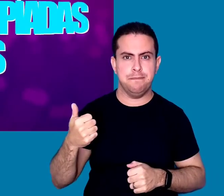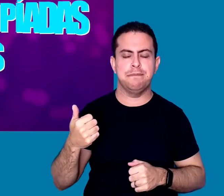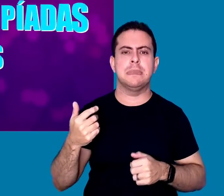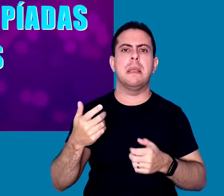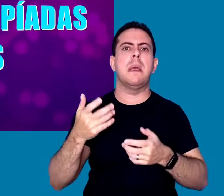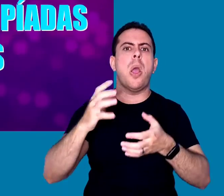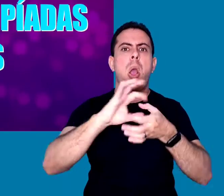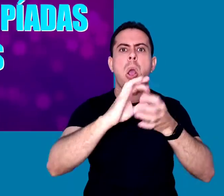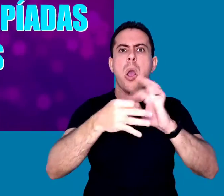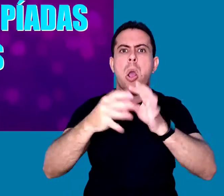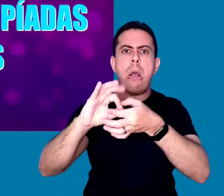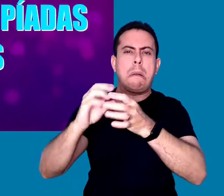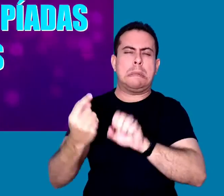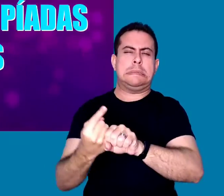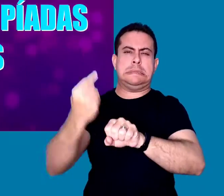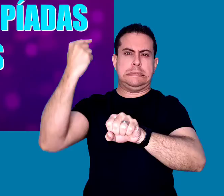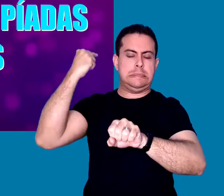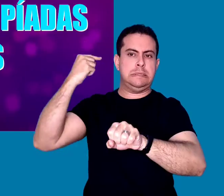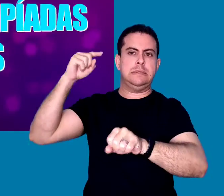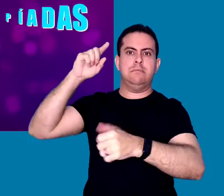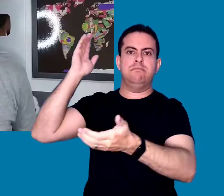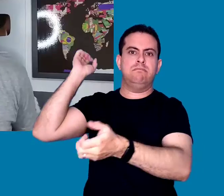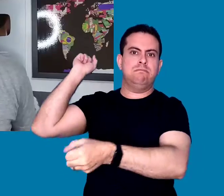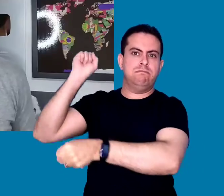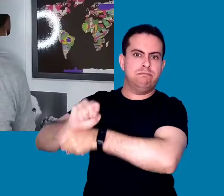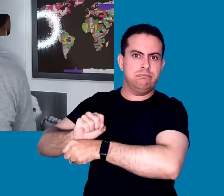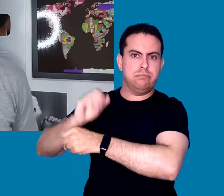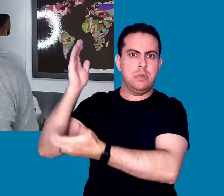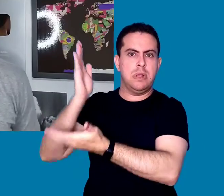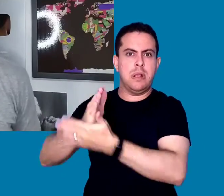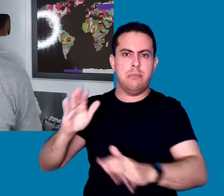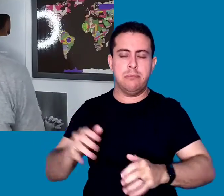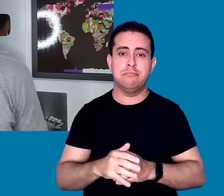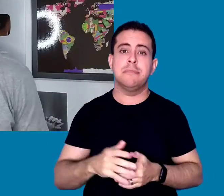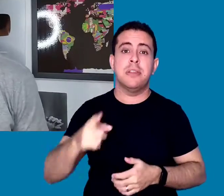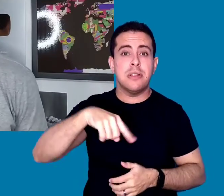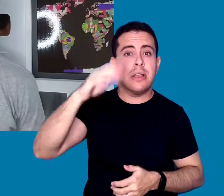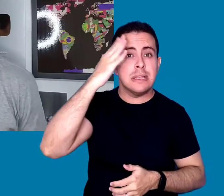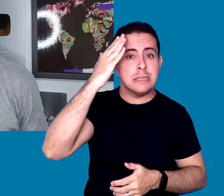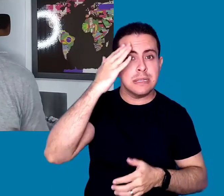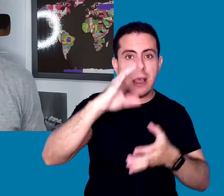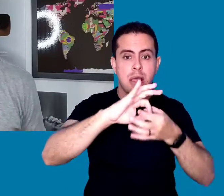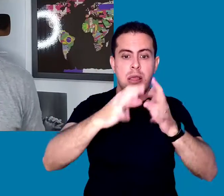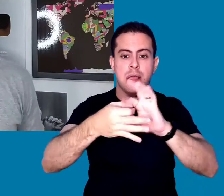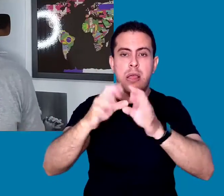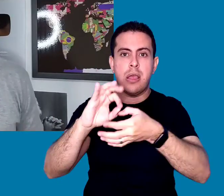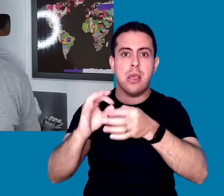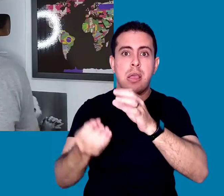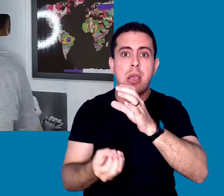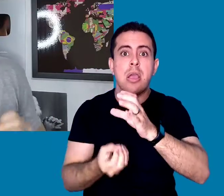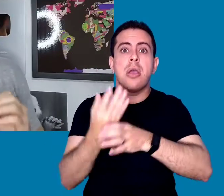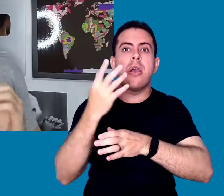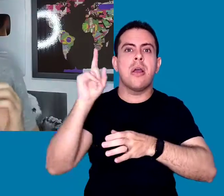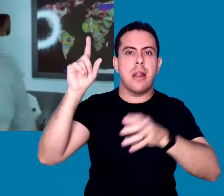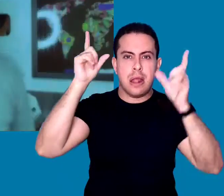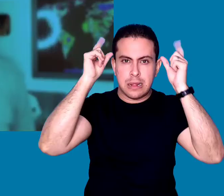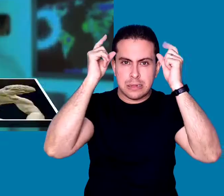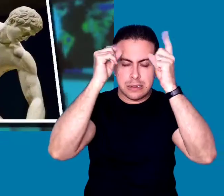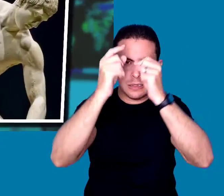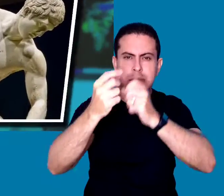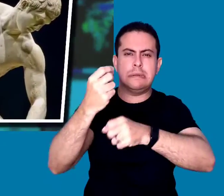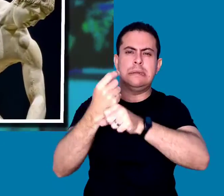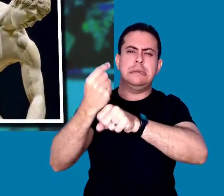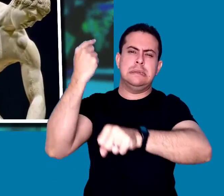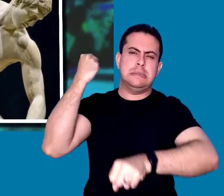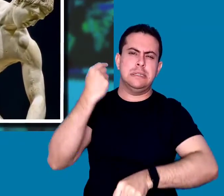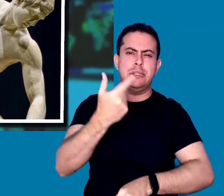1. O fim das Olimpíadas antigas. Como todos nós sabemos, as Olimpíadas surgiram na Grécia há mais de